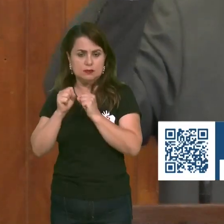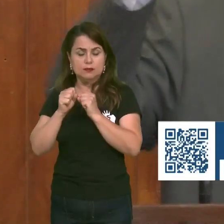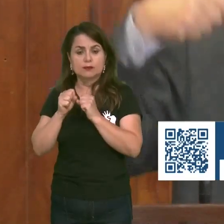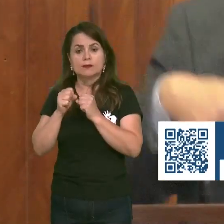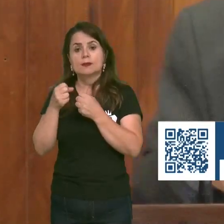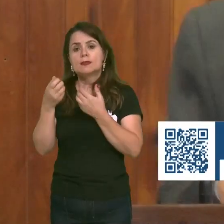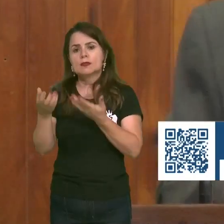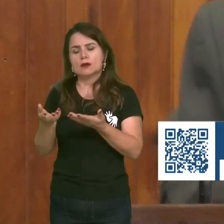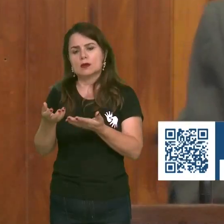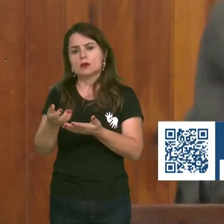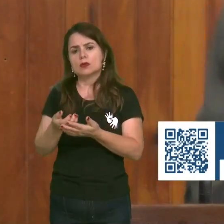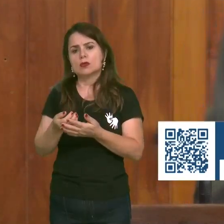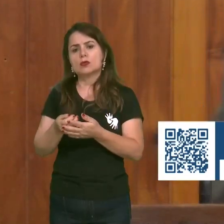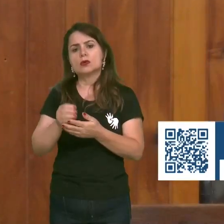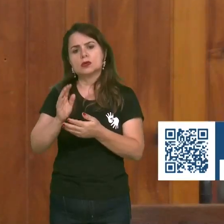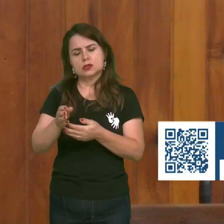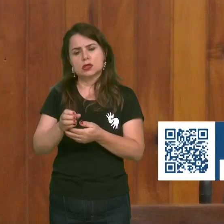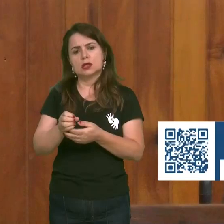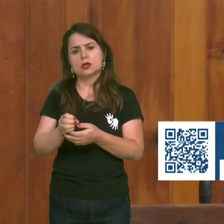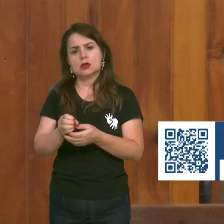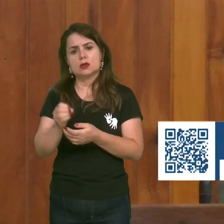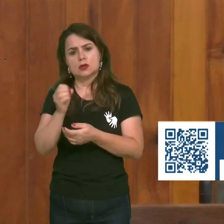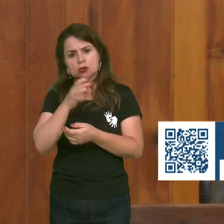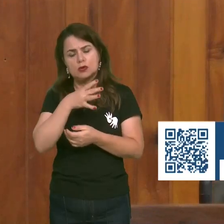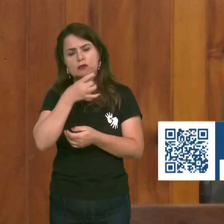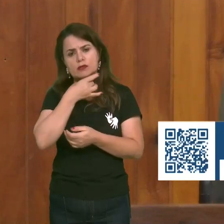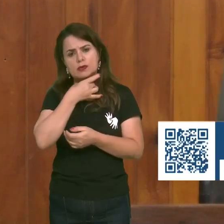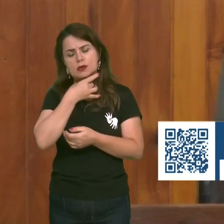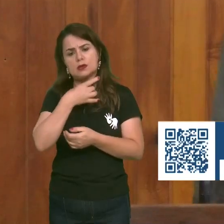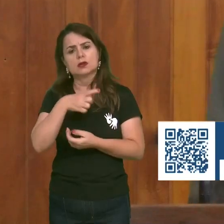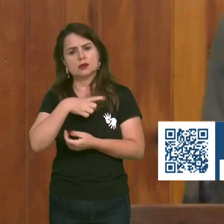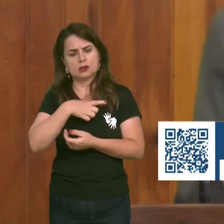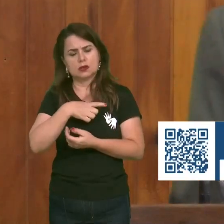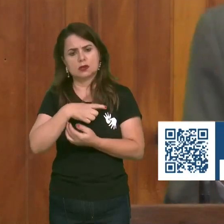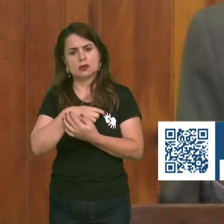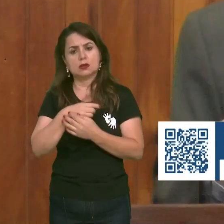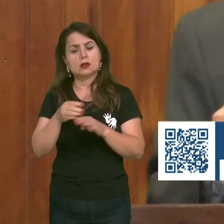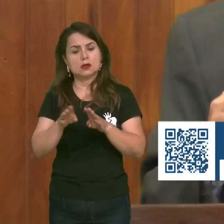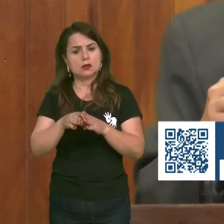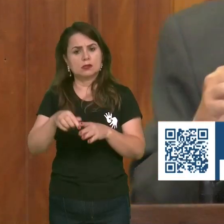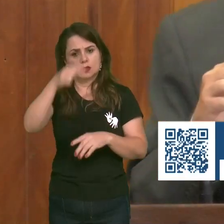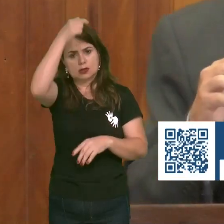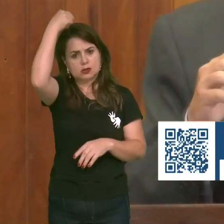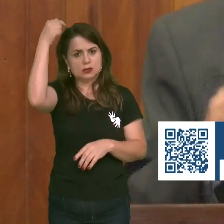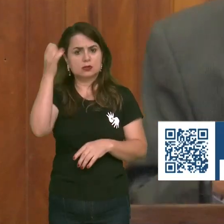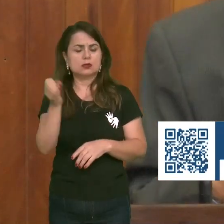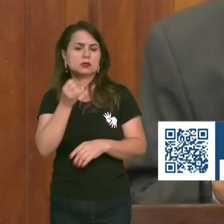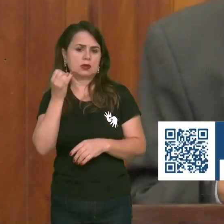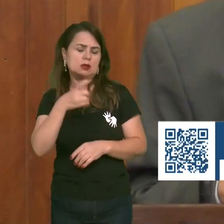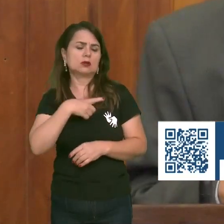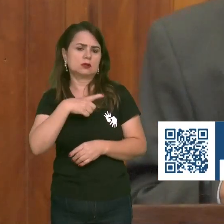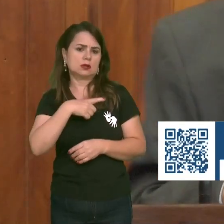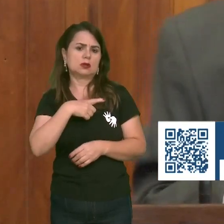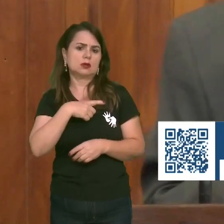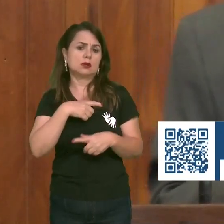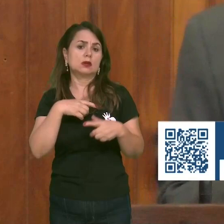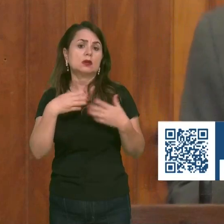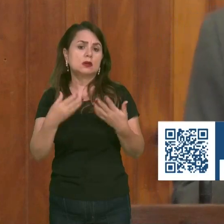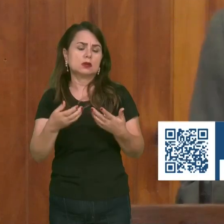norte Como foi na zona oeste a instalação da Farmácia Apolo